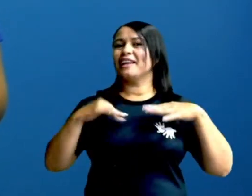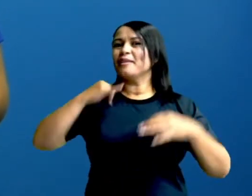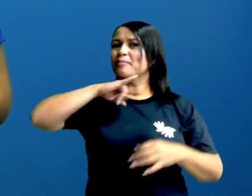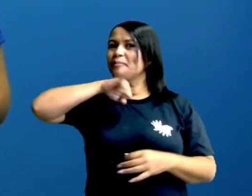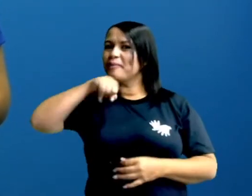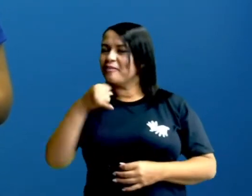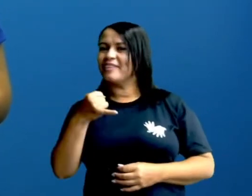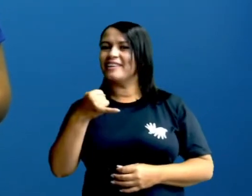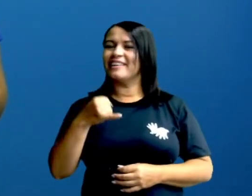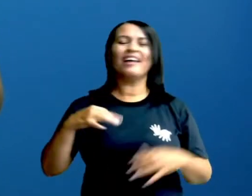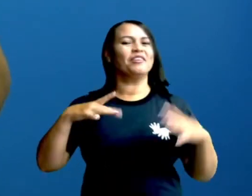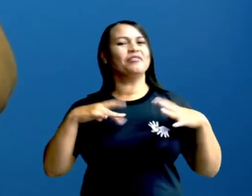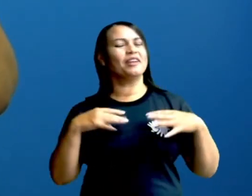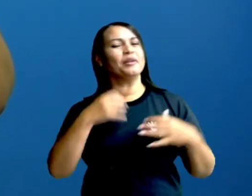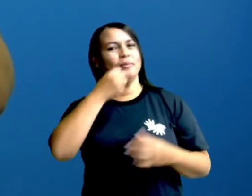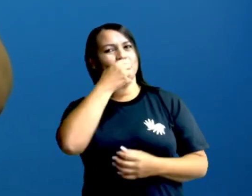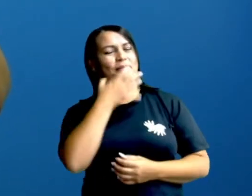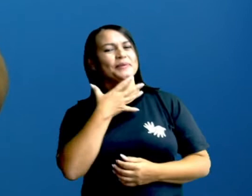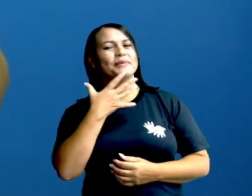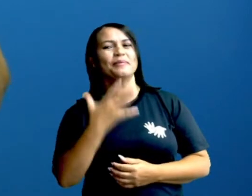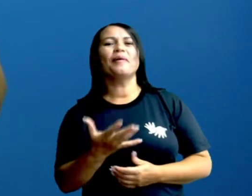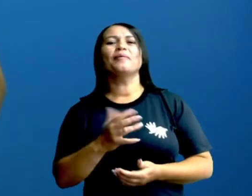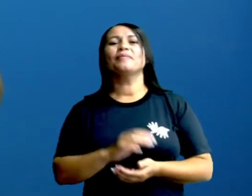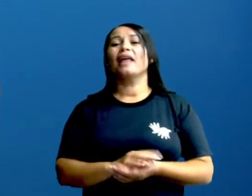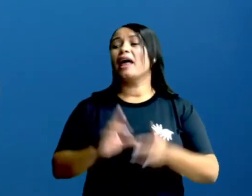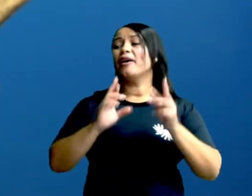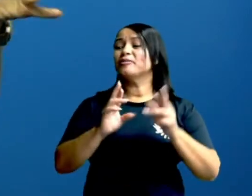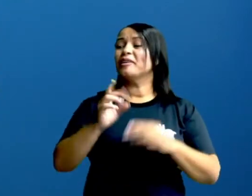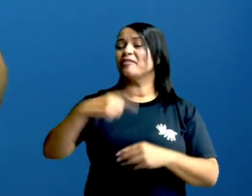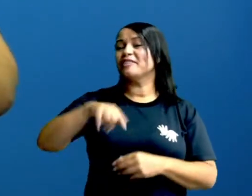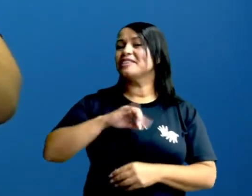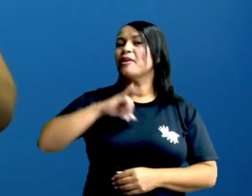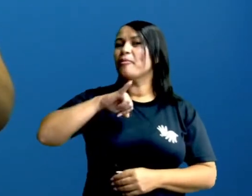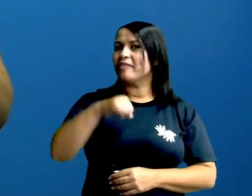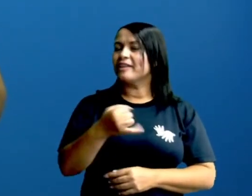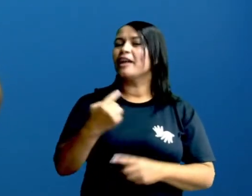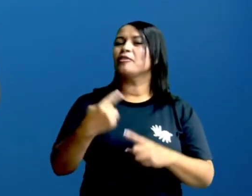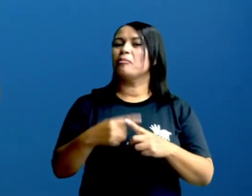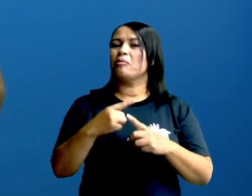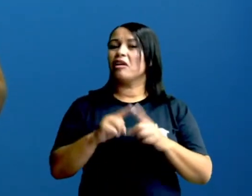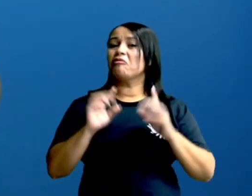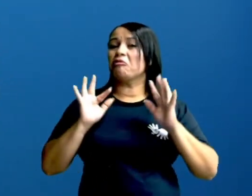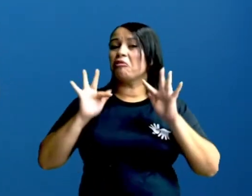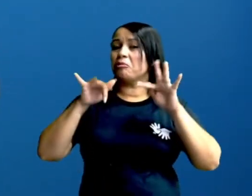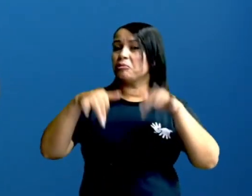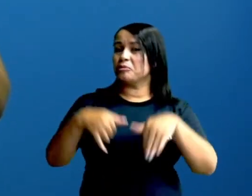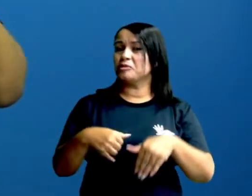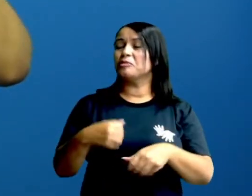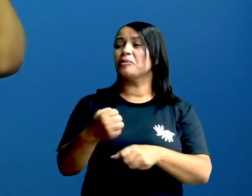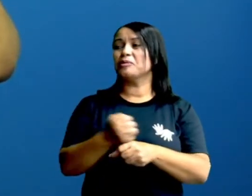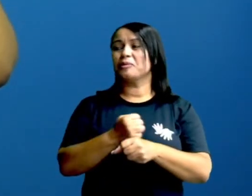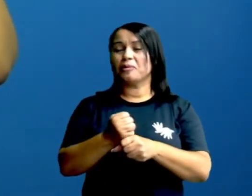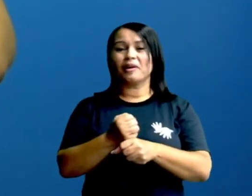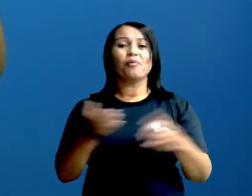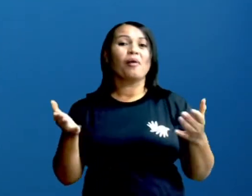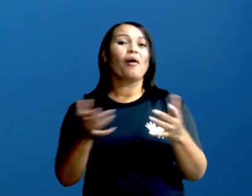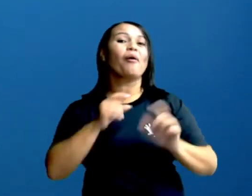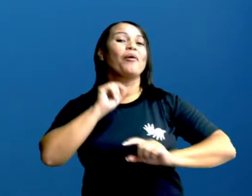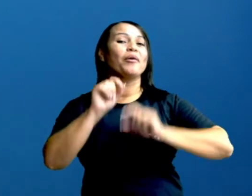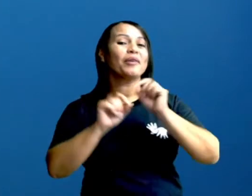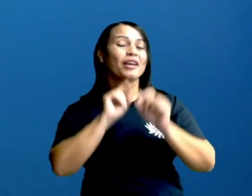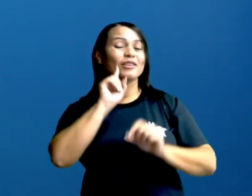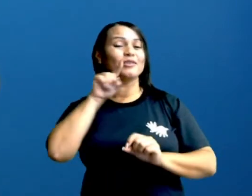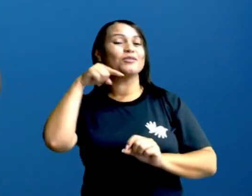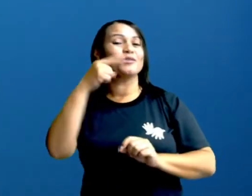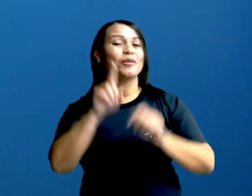o feriado? Muito bem, hein? Espero que tenham aproveitado porque foi o último feriado do ano, tá? Agora, ó, só